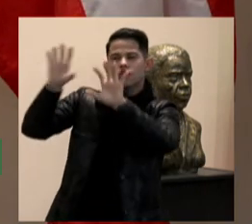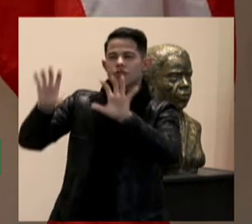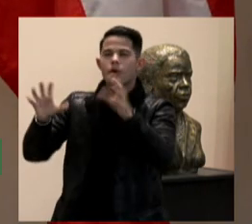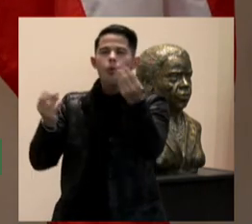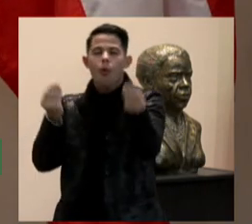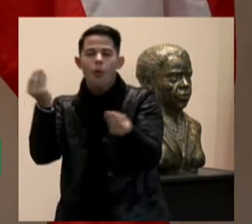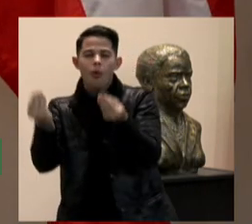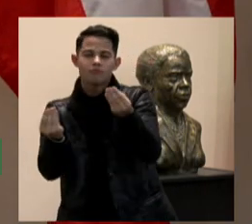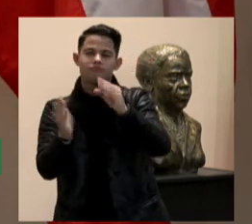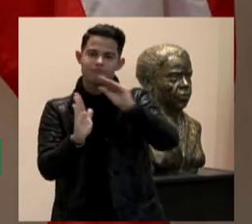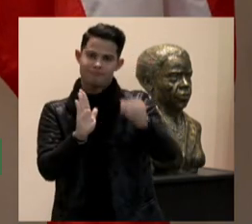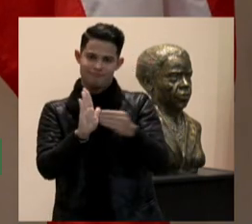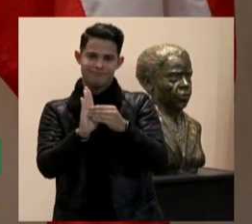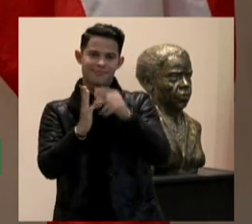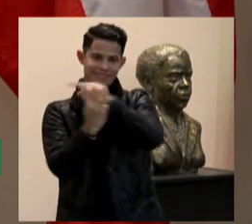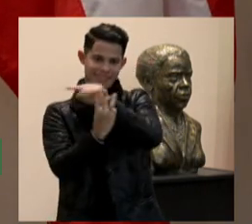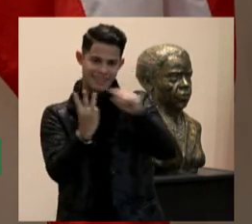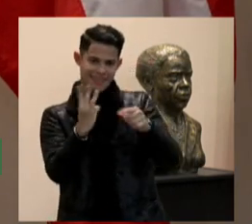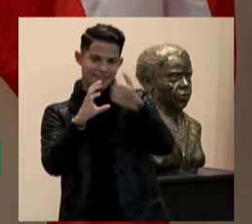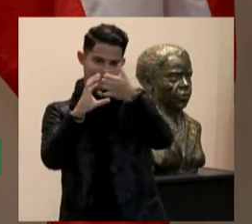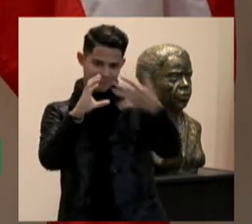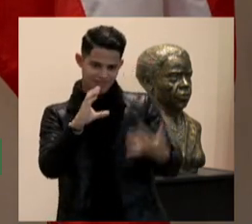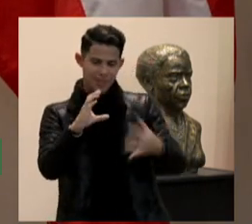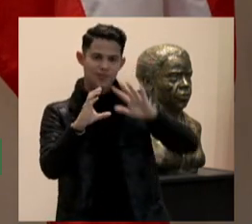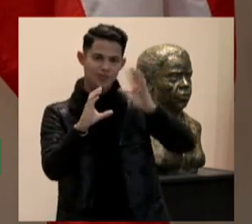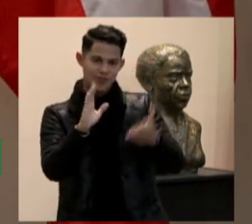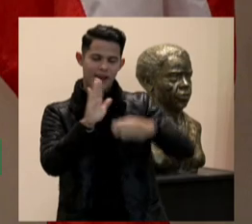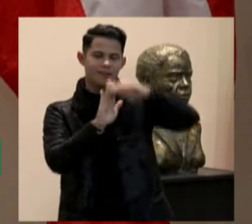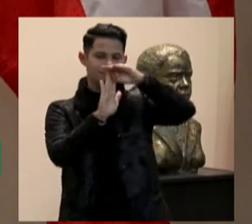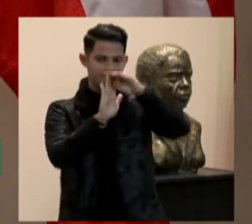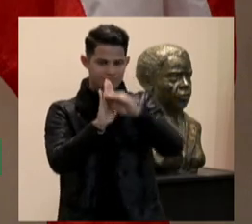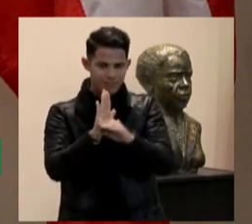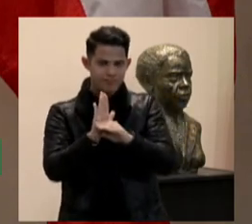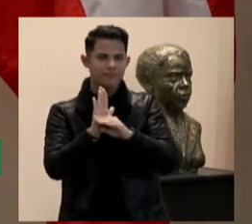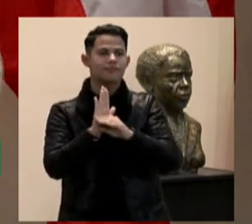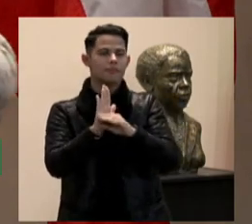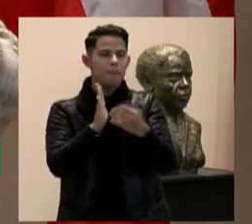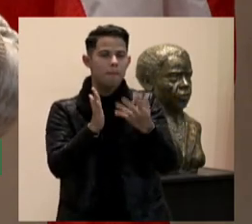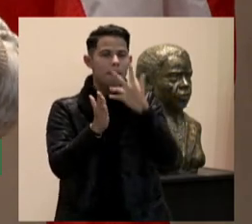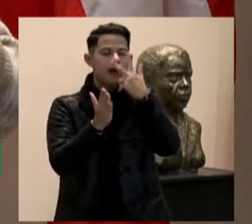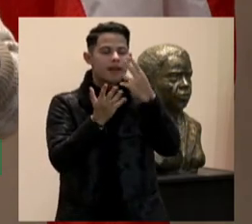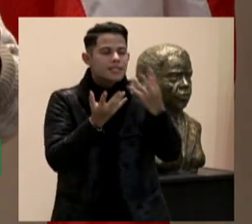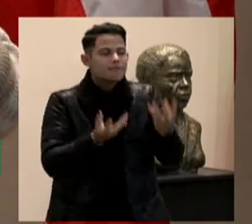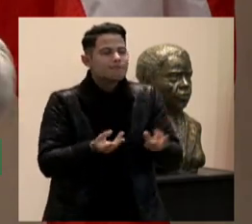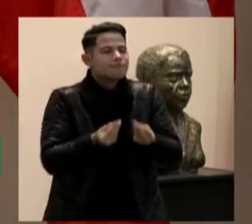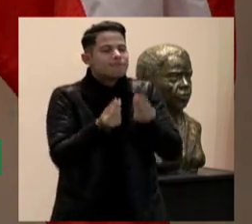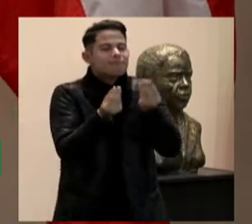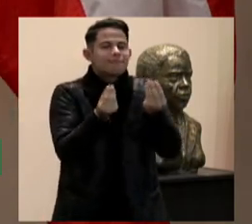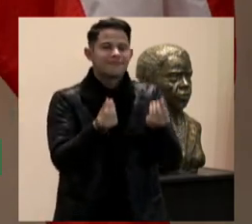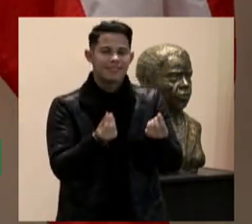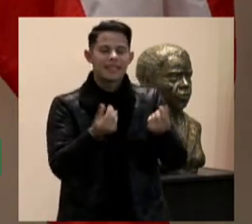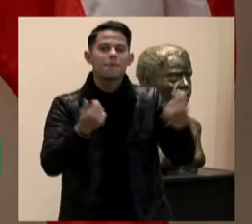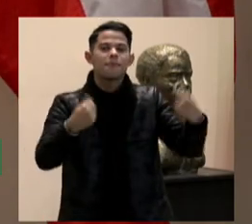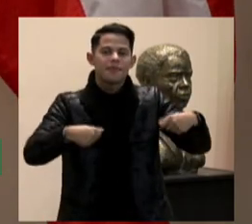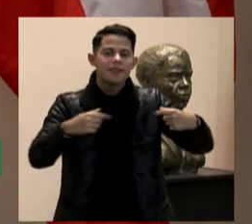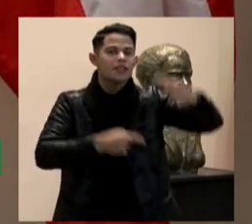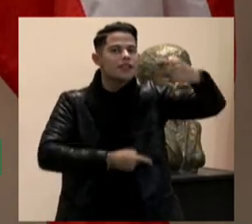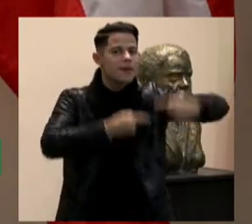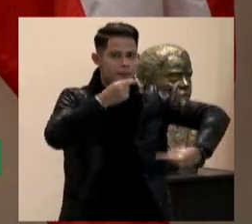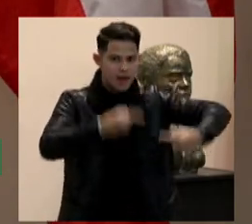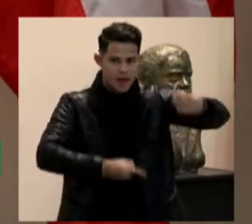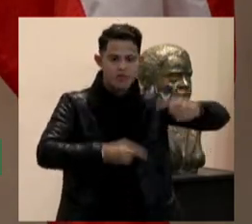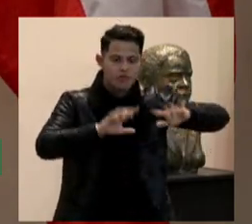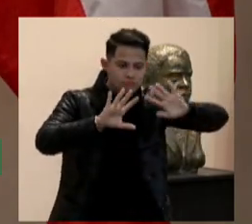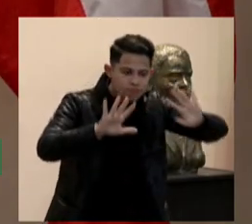são aspectos que nos dão algum acalento de que o debate que a gente promoveu na